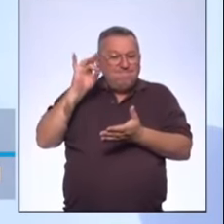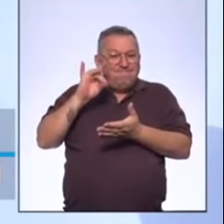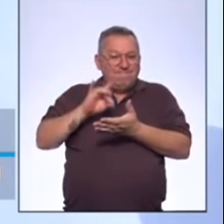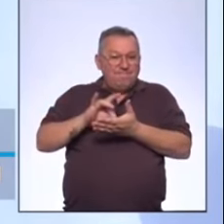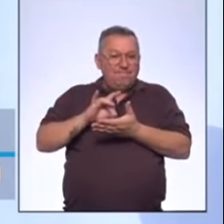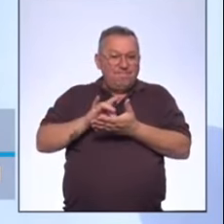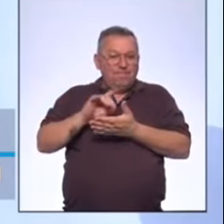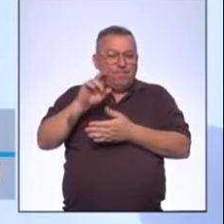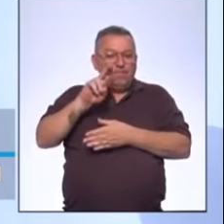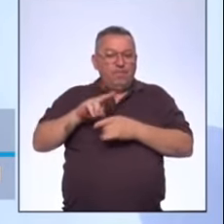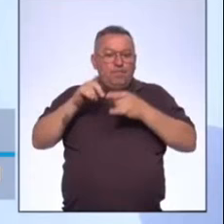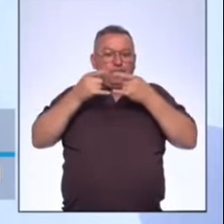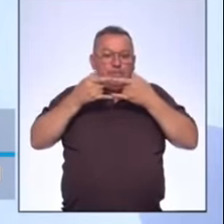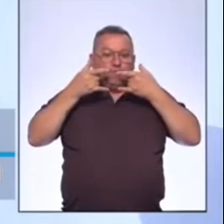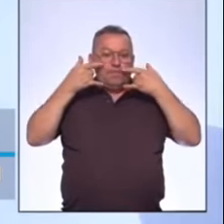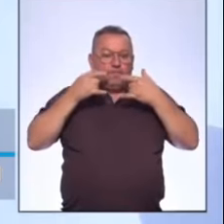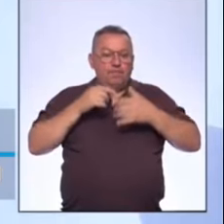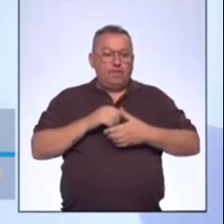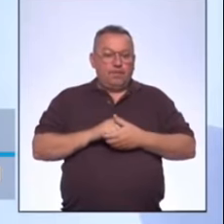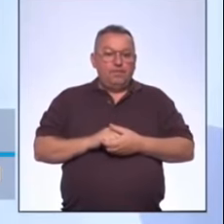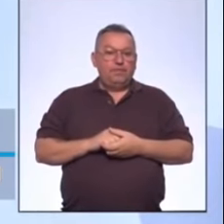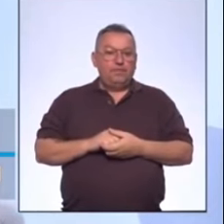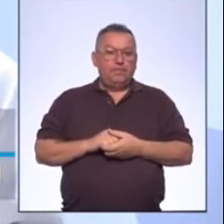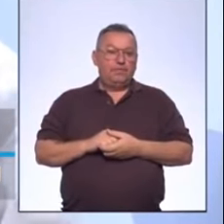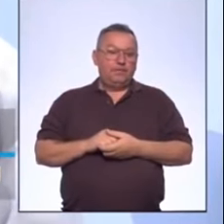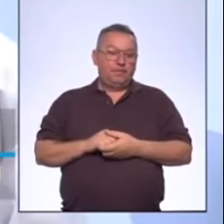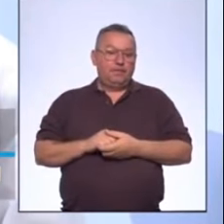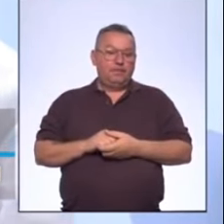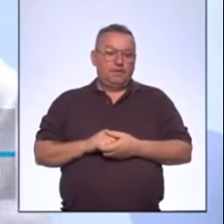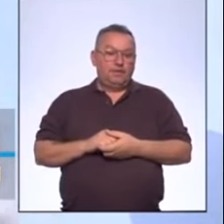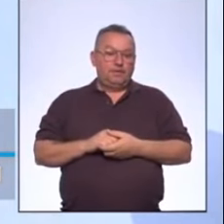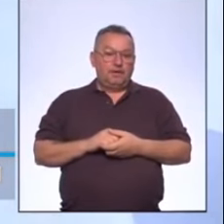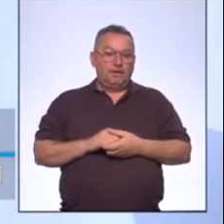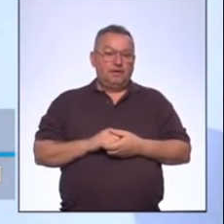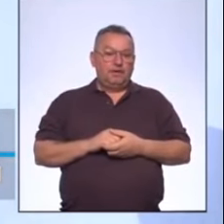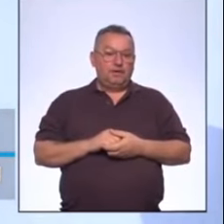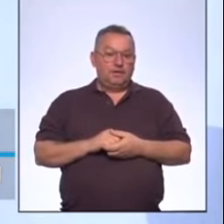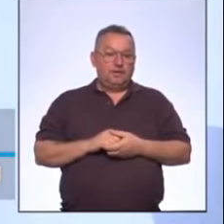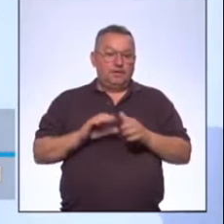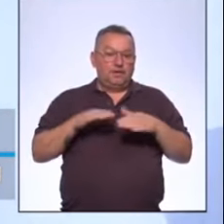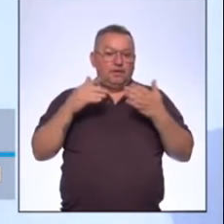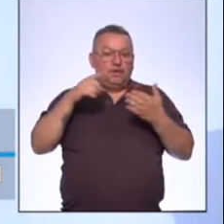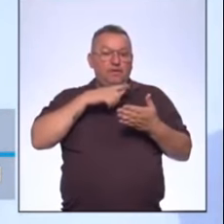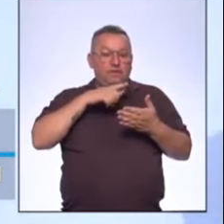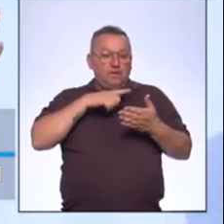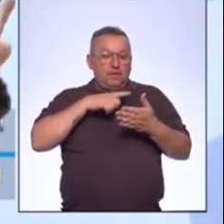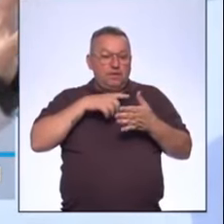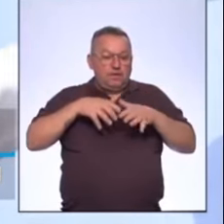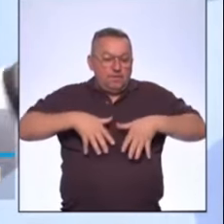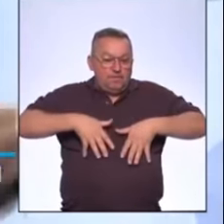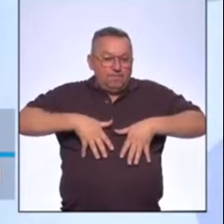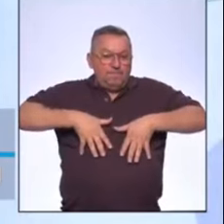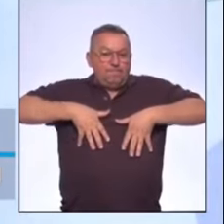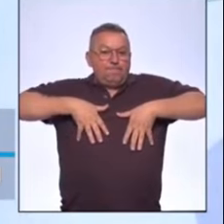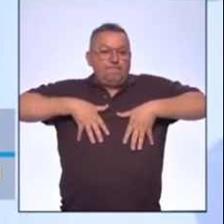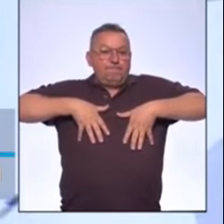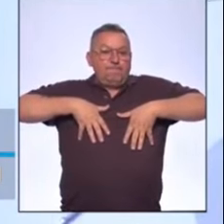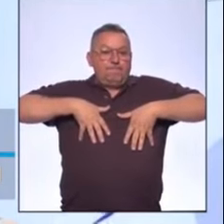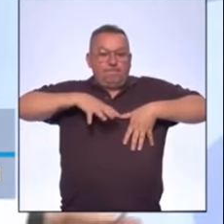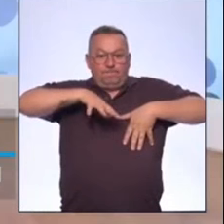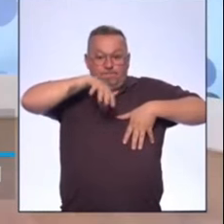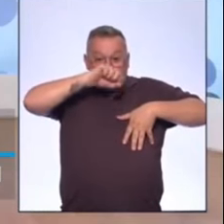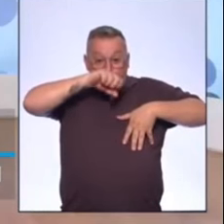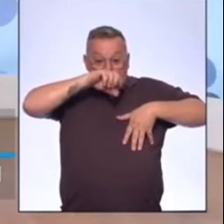necessidade, use máscara. Tá bom? Então, voltando aqui para o assunto. Então, você tem o sistema respiratório,